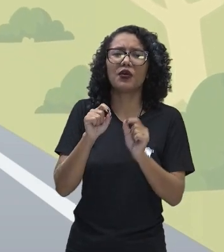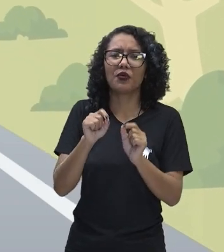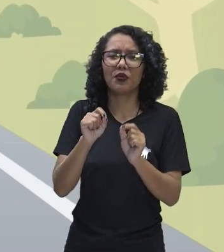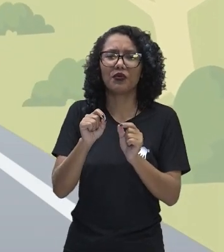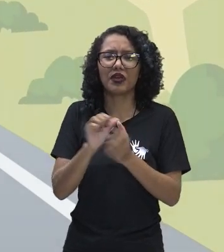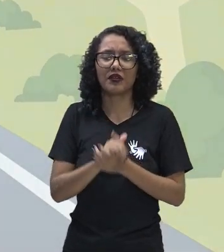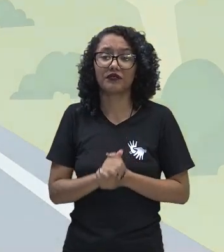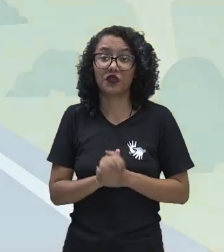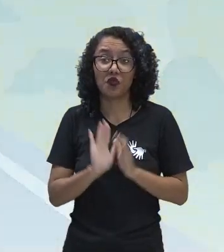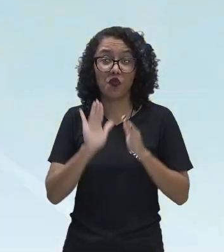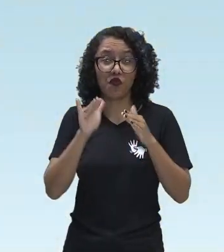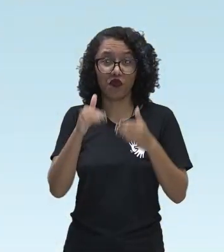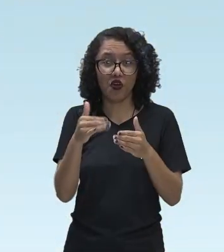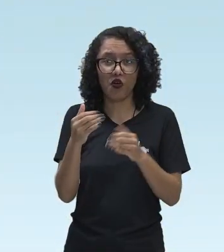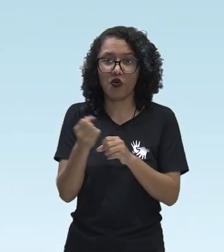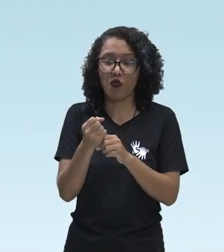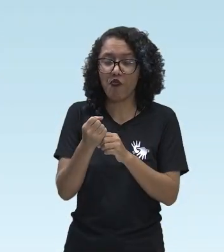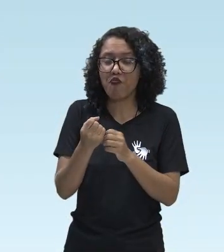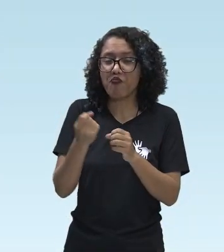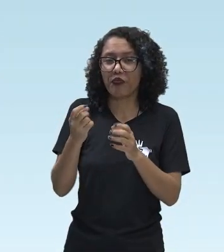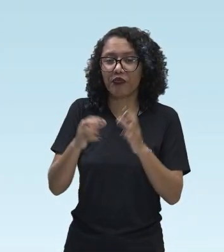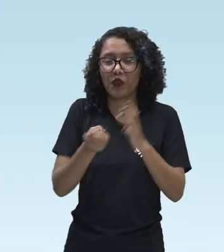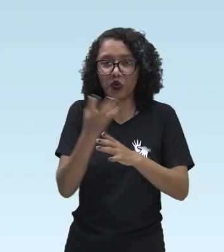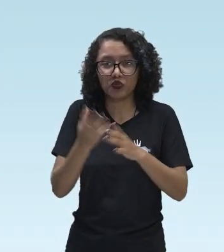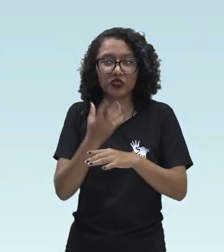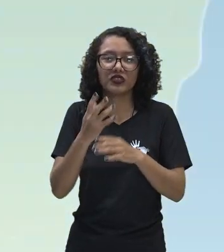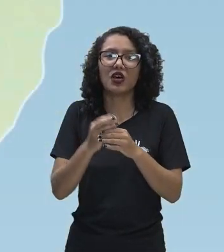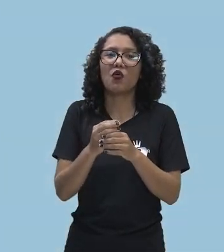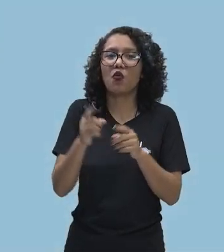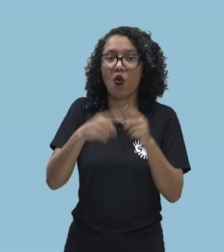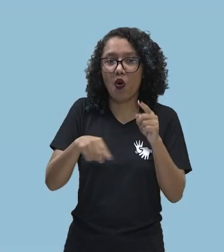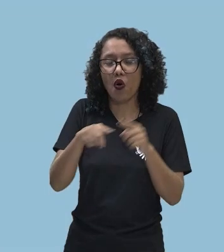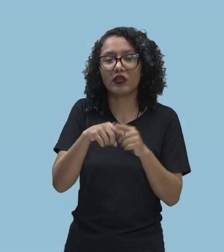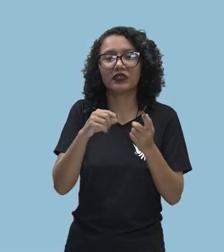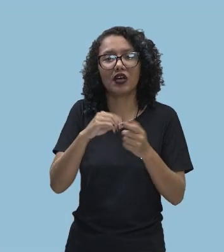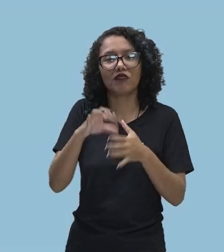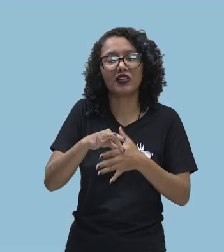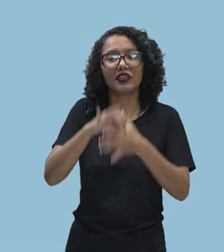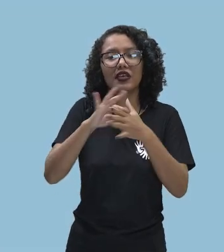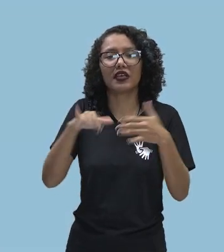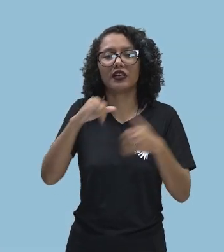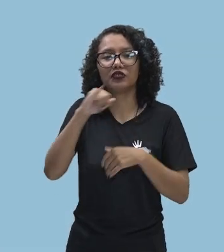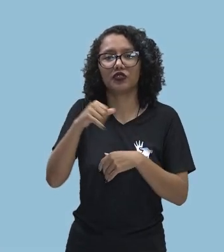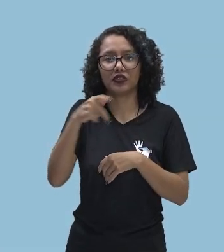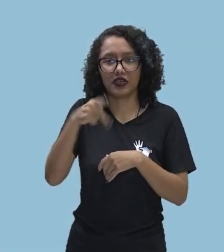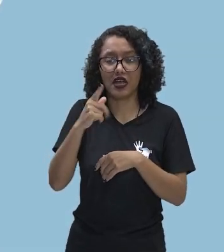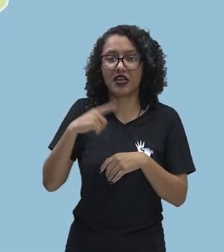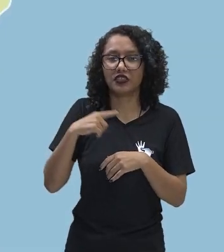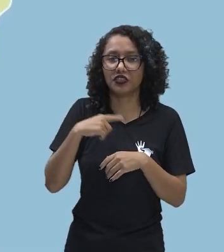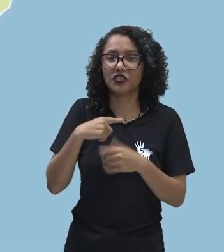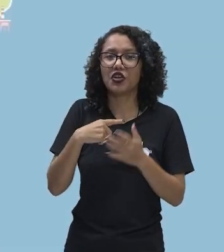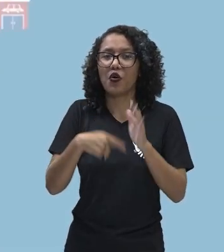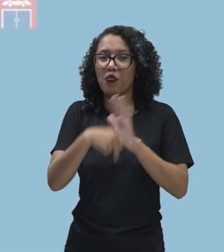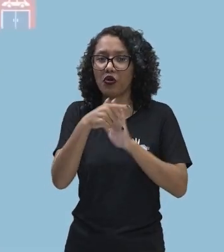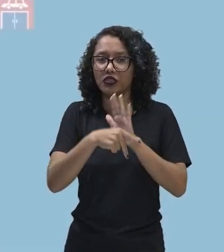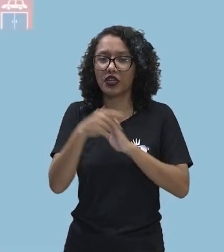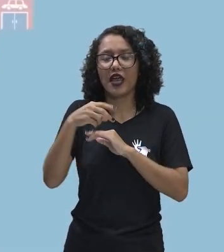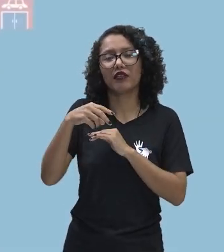4 rodas. Sob a liderança de Juscelino Kubitschek, o Brasil adotou o ousado plano de metas, com foco